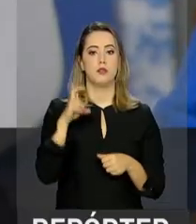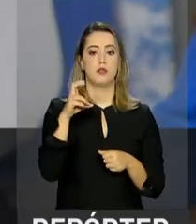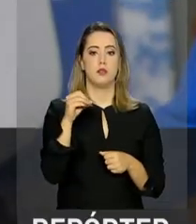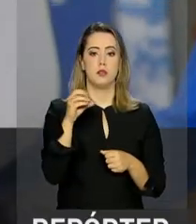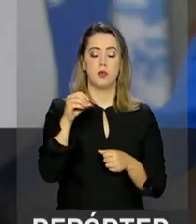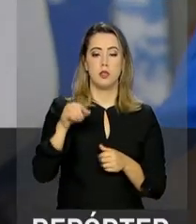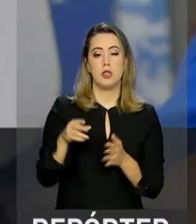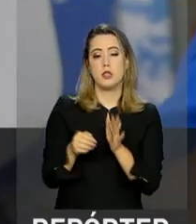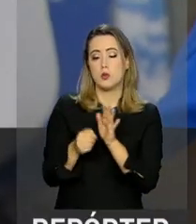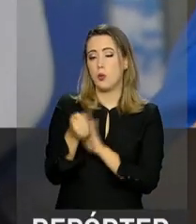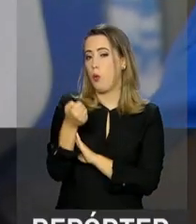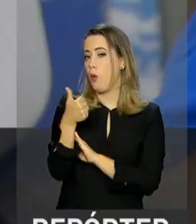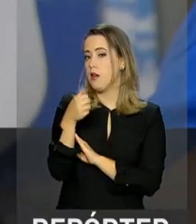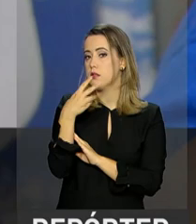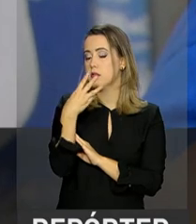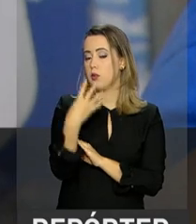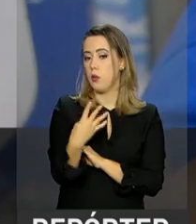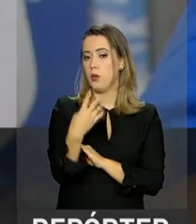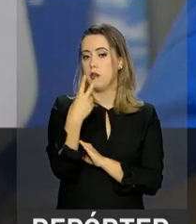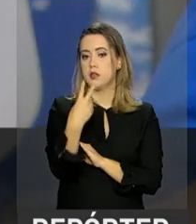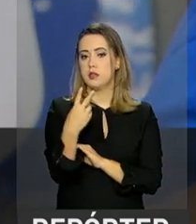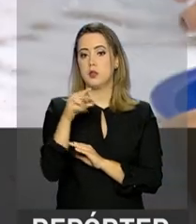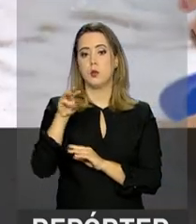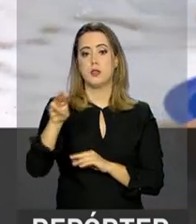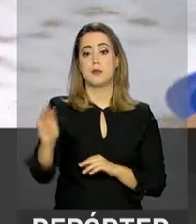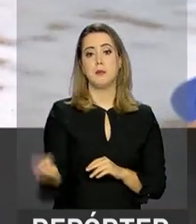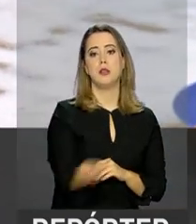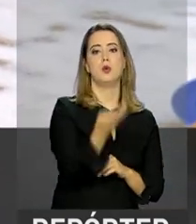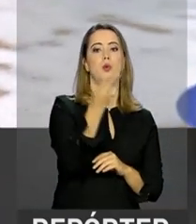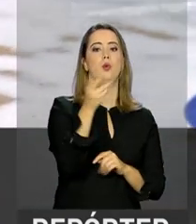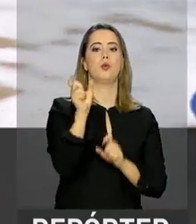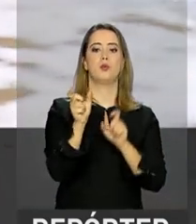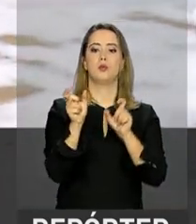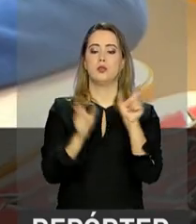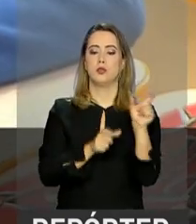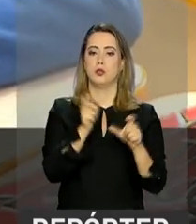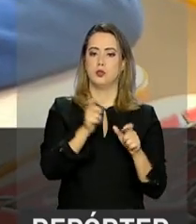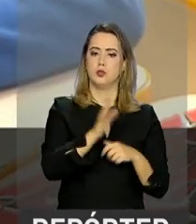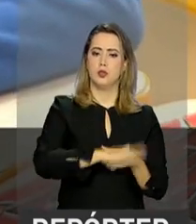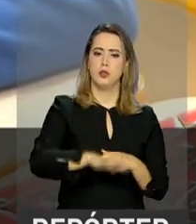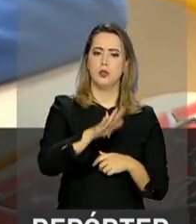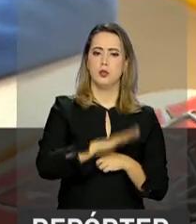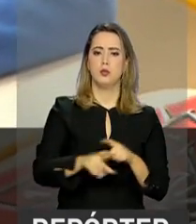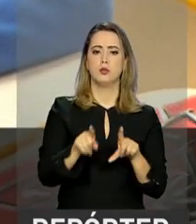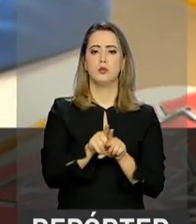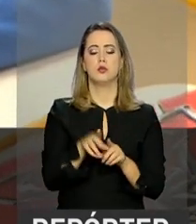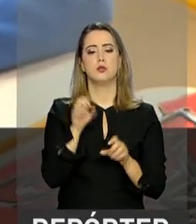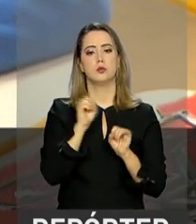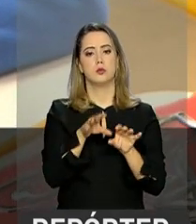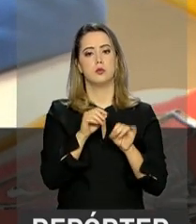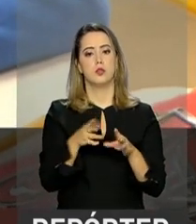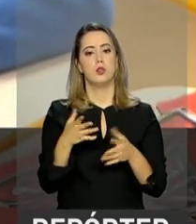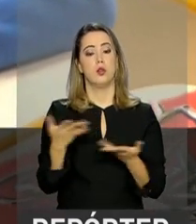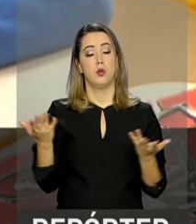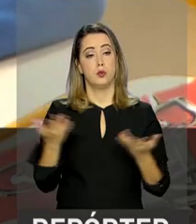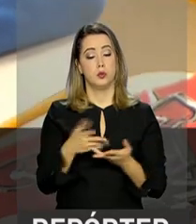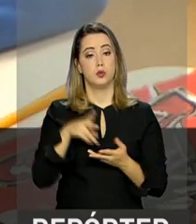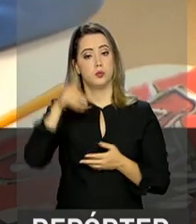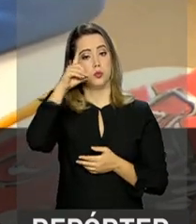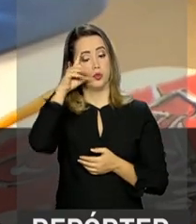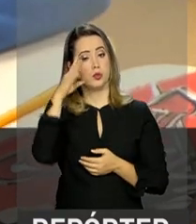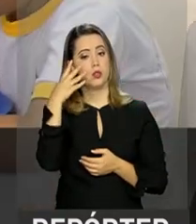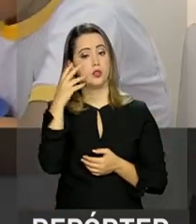dos quase 42 milhões de estudantes que o programa atende. Por dia, são 54 milhões